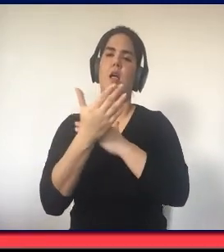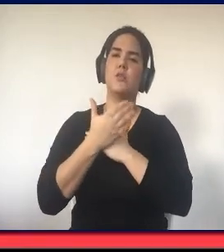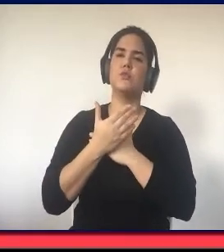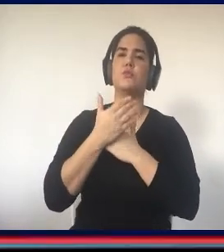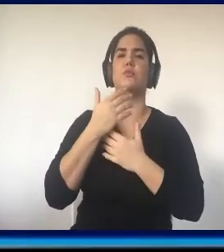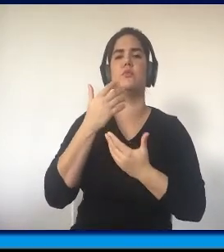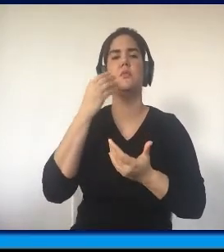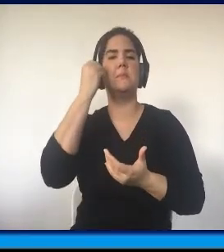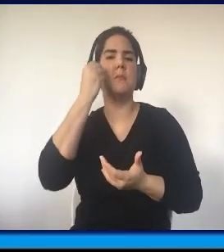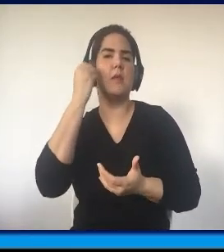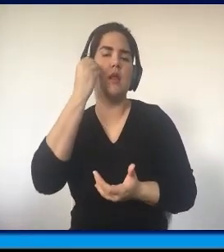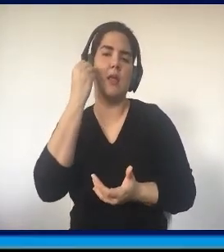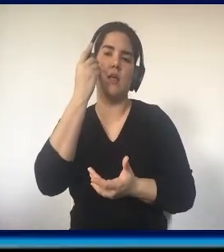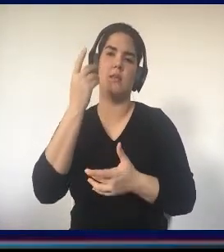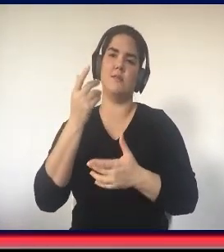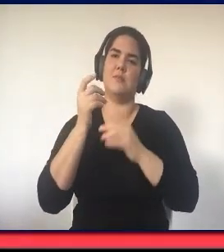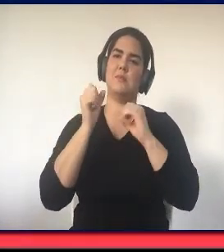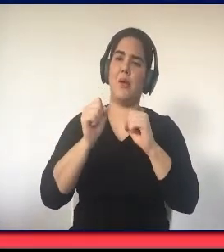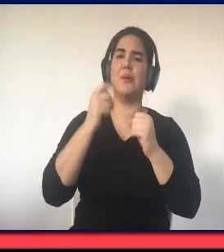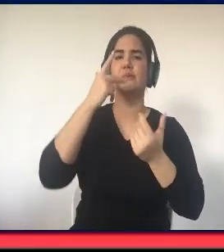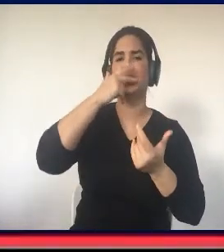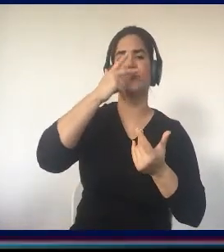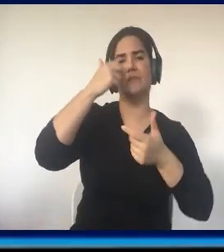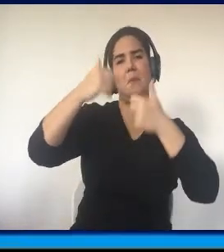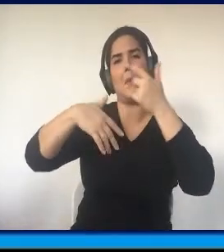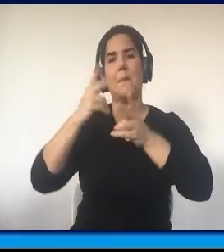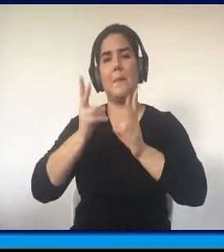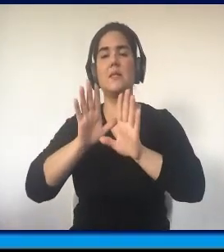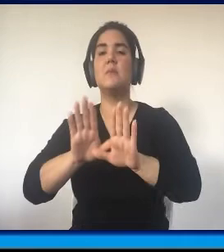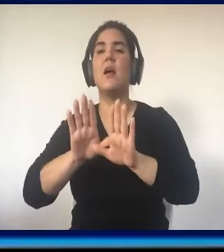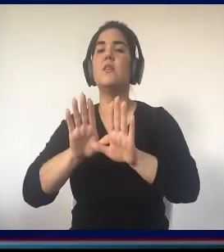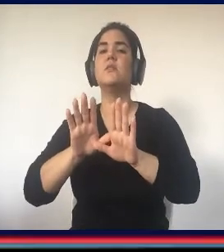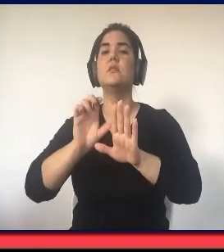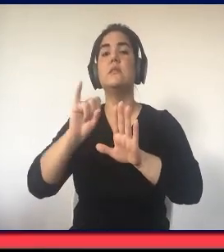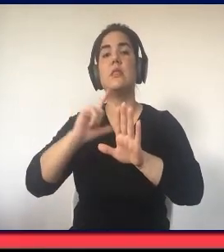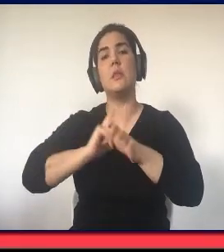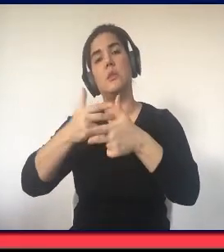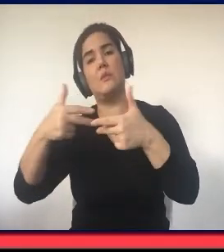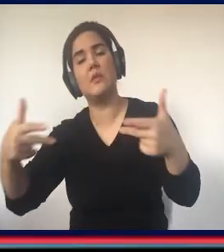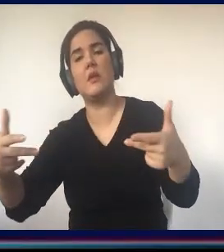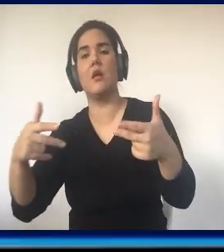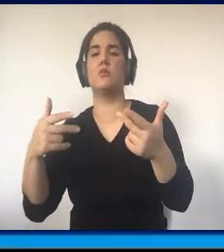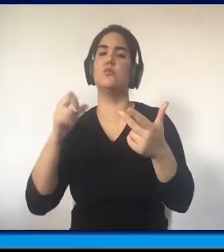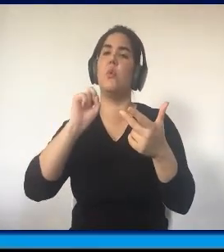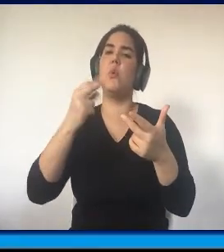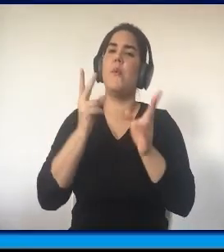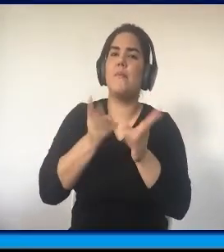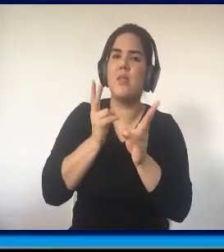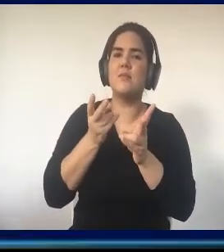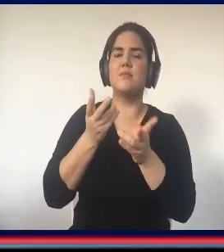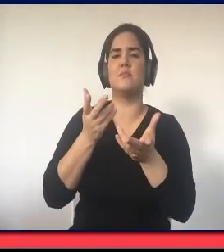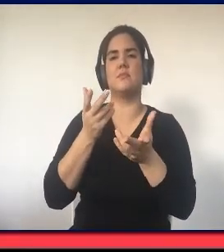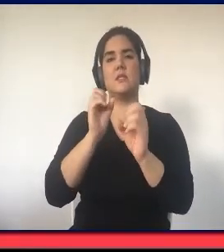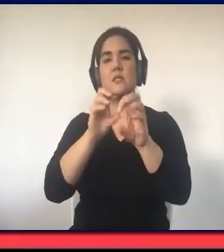pouco repetitivo, pode ser, mas o que você pode deixar de dica para o recriador, para ele ser esse recriador do futuro, para ele estar